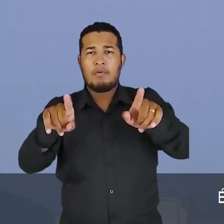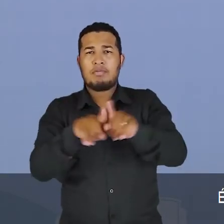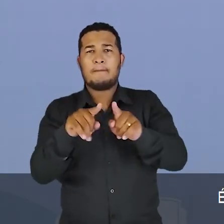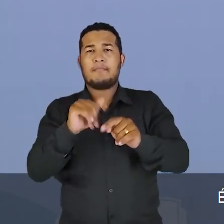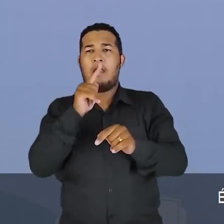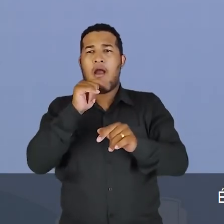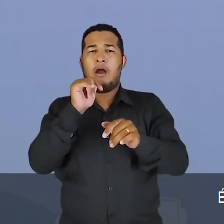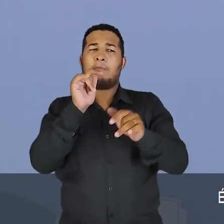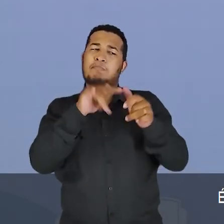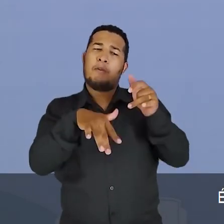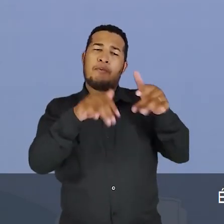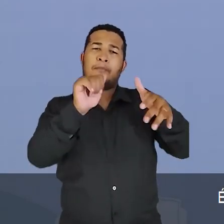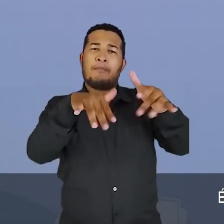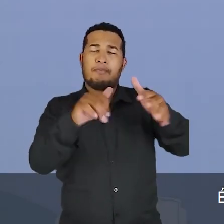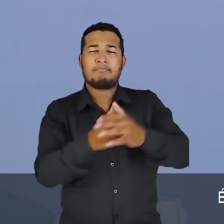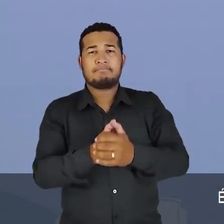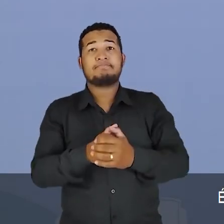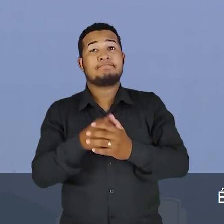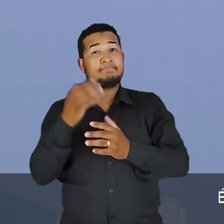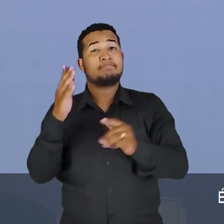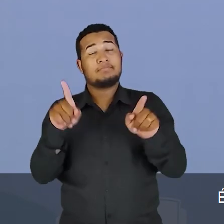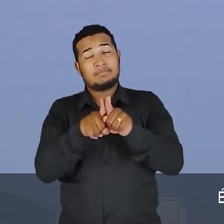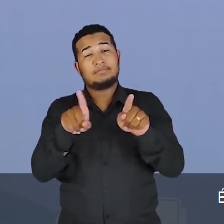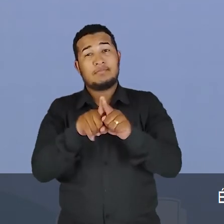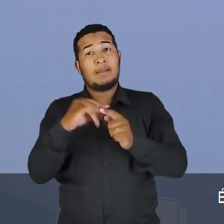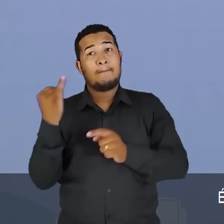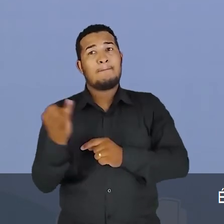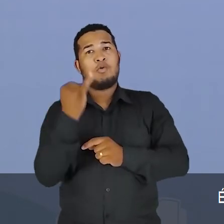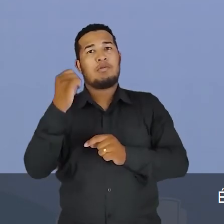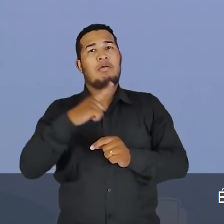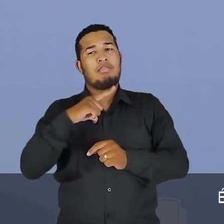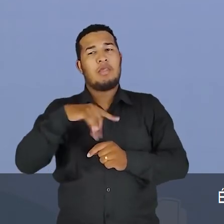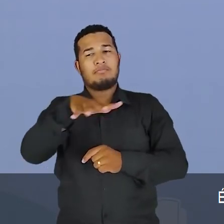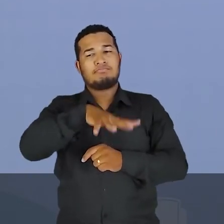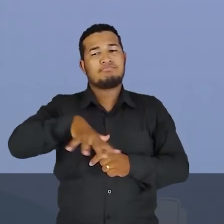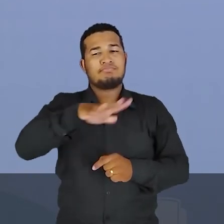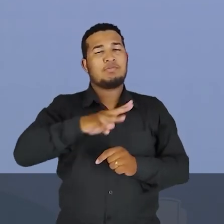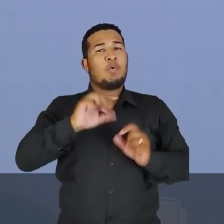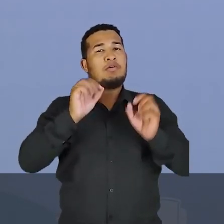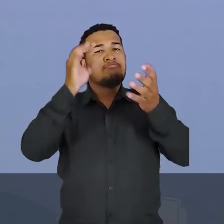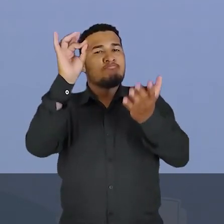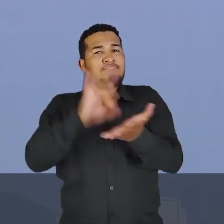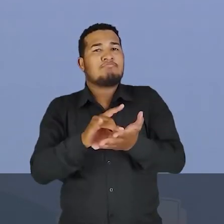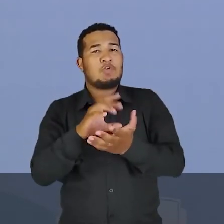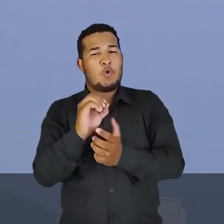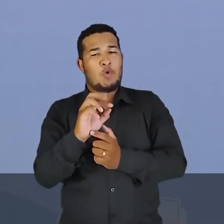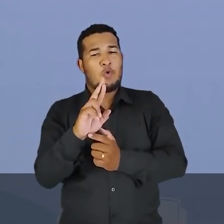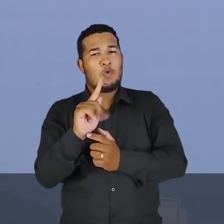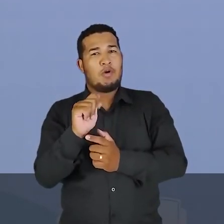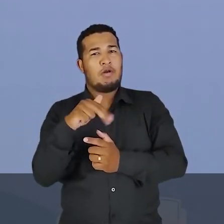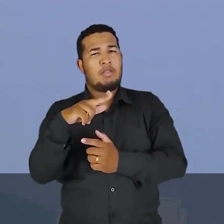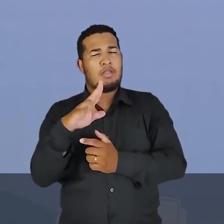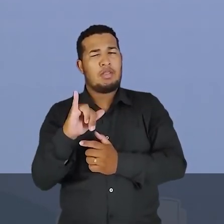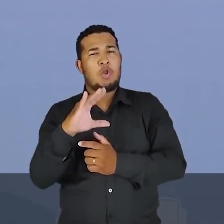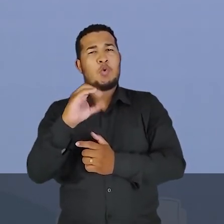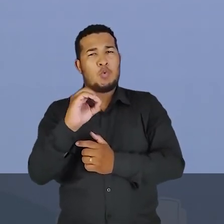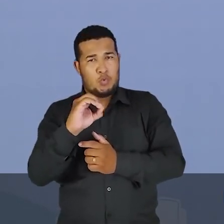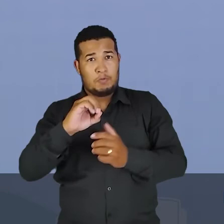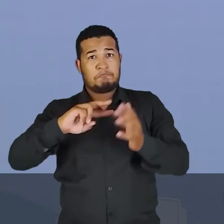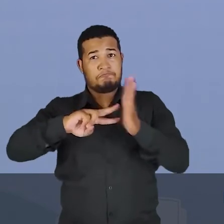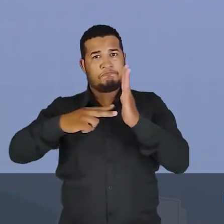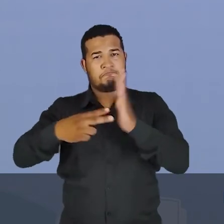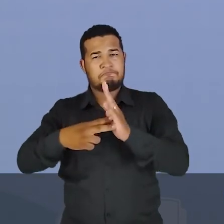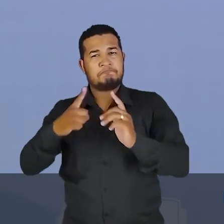lógico, é muito importante que nós utilizamos uma adubação orgânica, né, que são aqueles restos de alimentos que são,